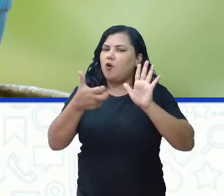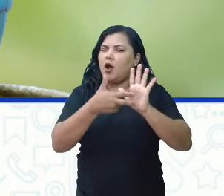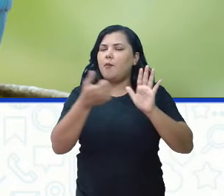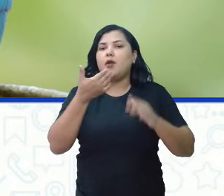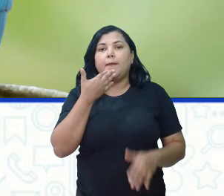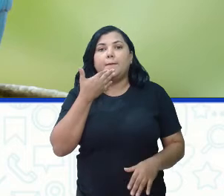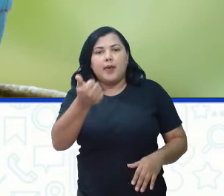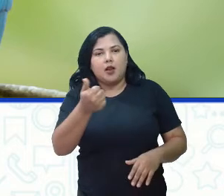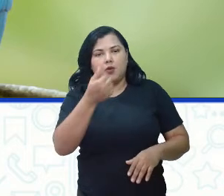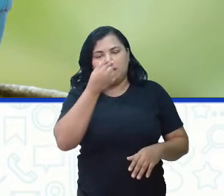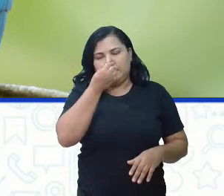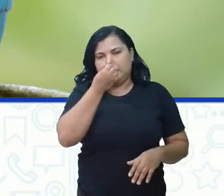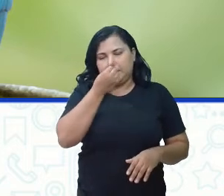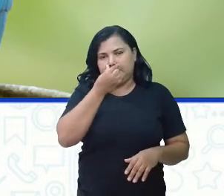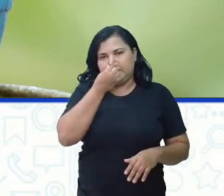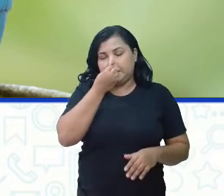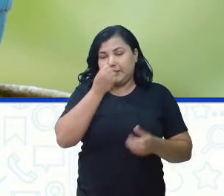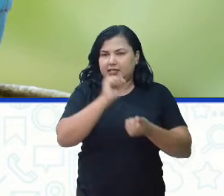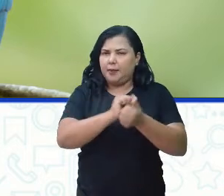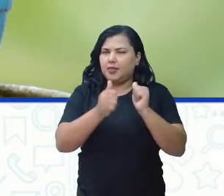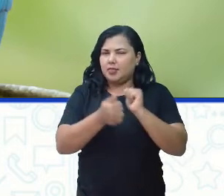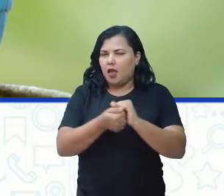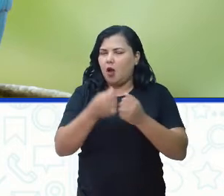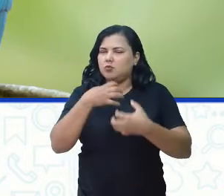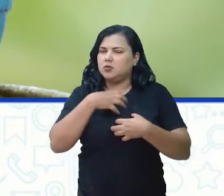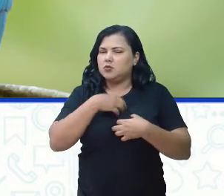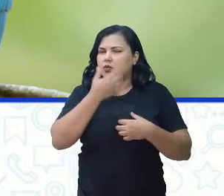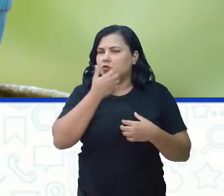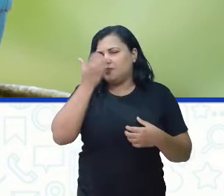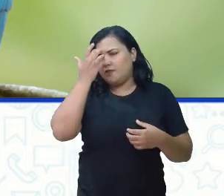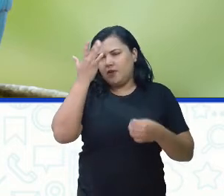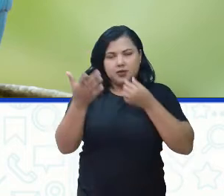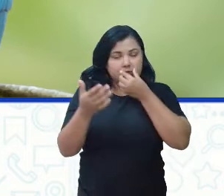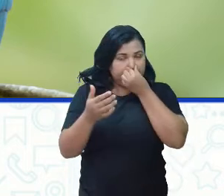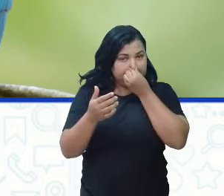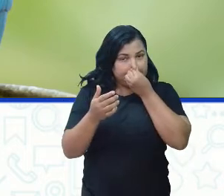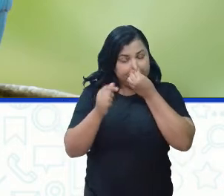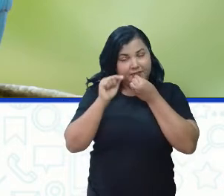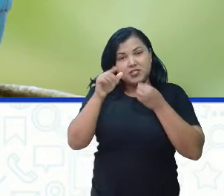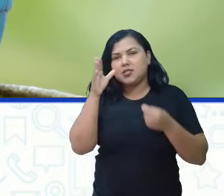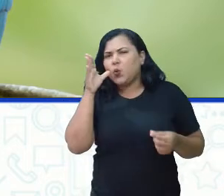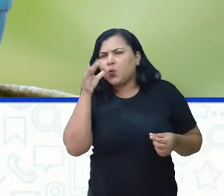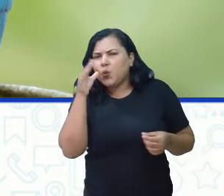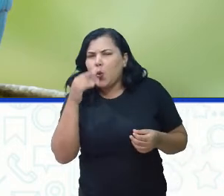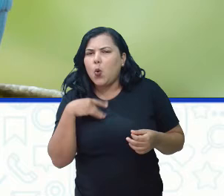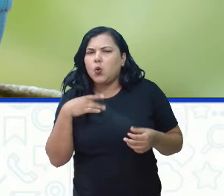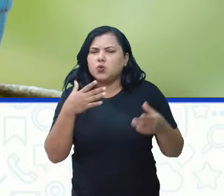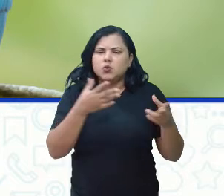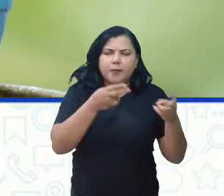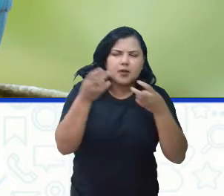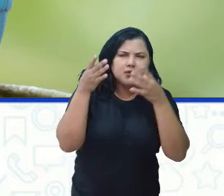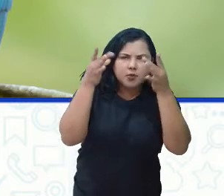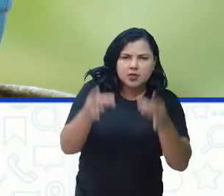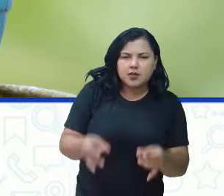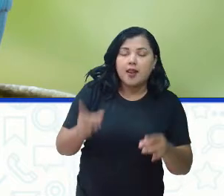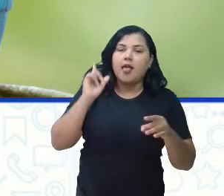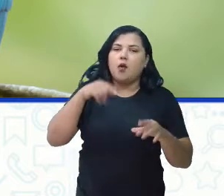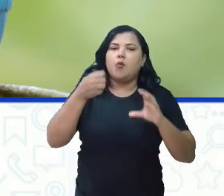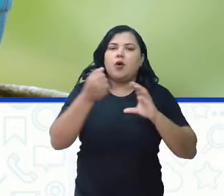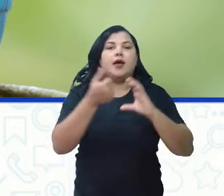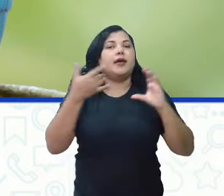sentidos mais facilmente é ser curioso, né? Atento aos detalhes. Uma característica muito importante para quem deseja